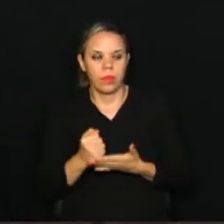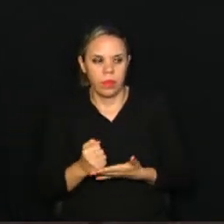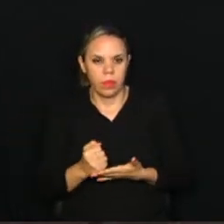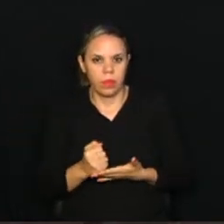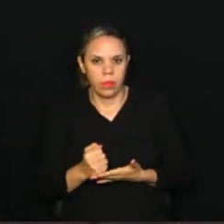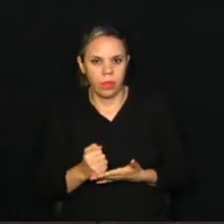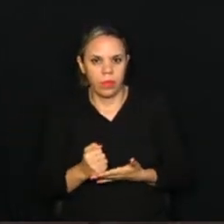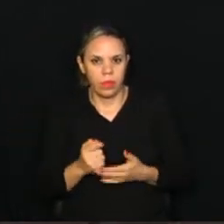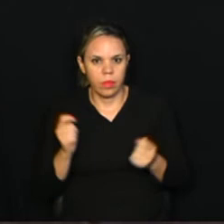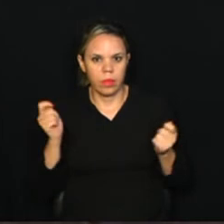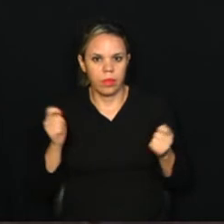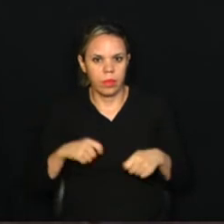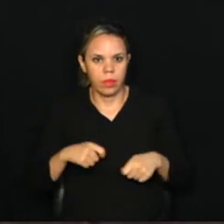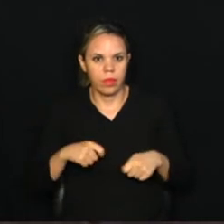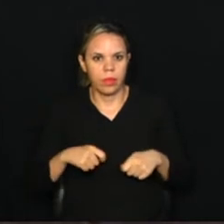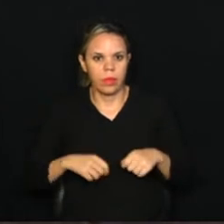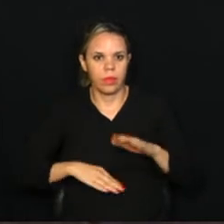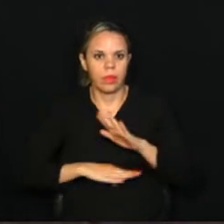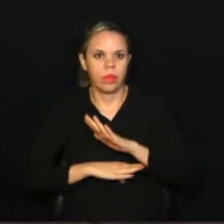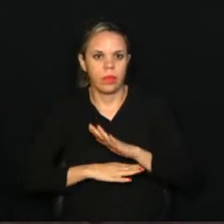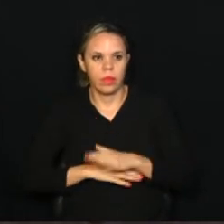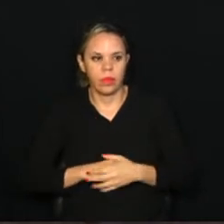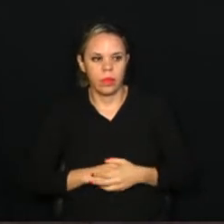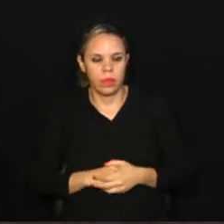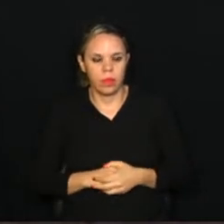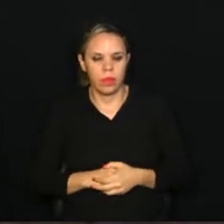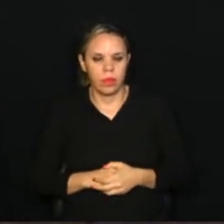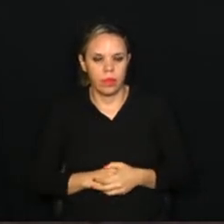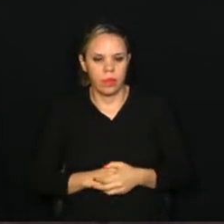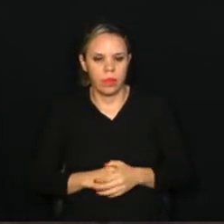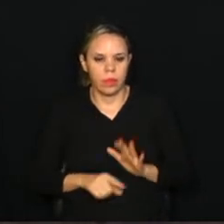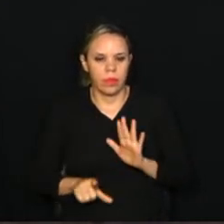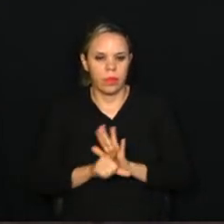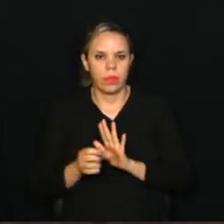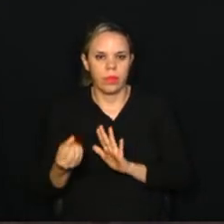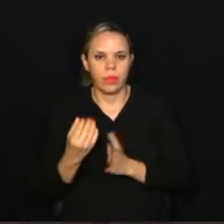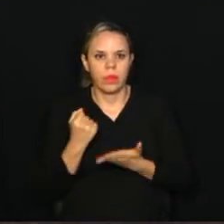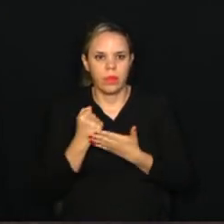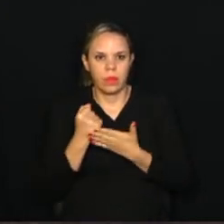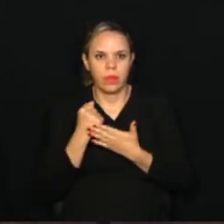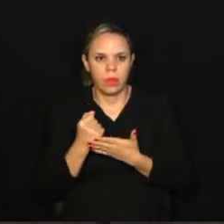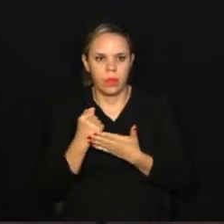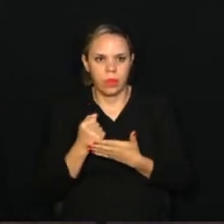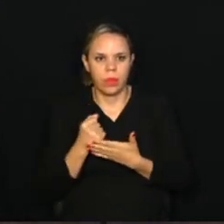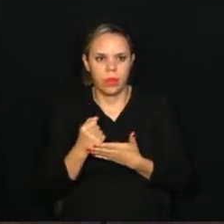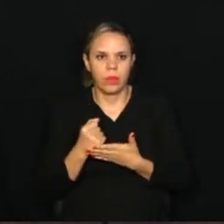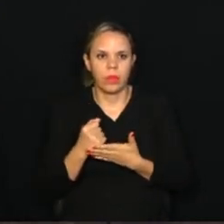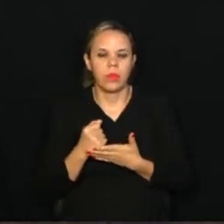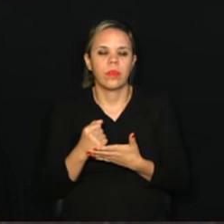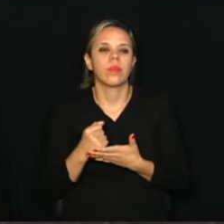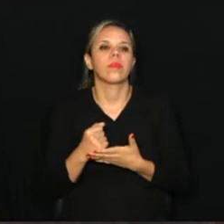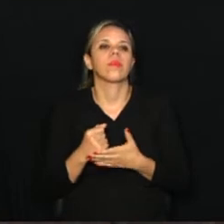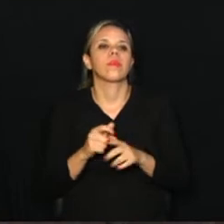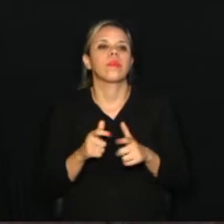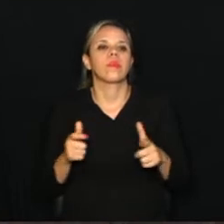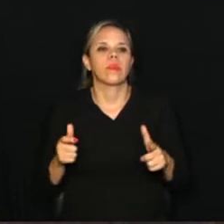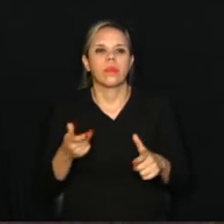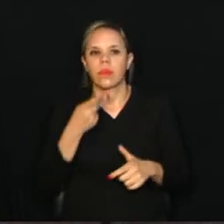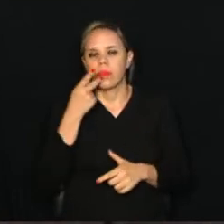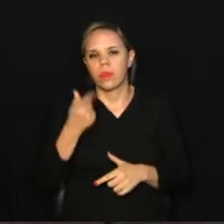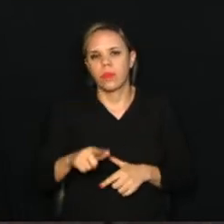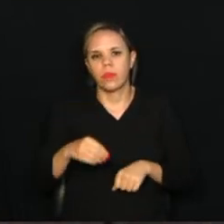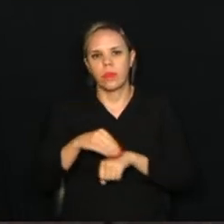for possível, dentro da legislação, né, de leis novas, para poder a gente cada vez mais, eu repito,